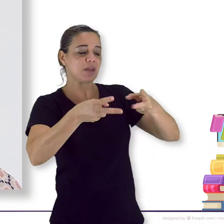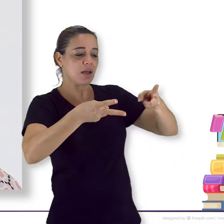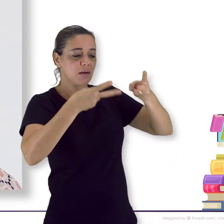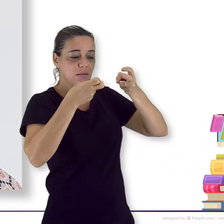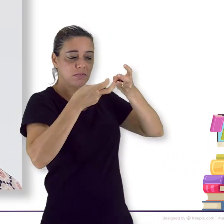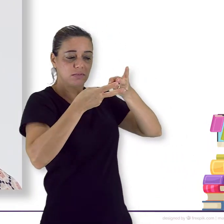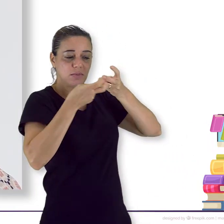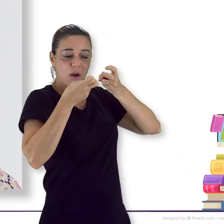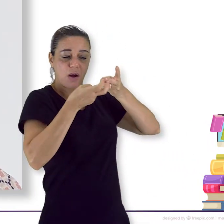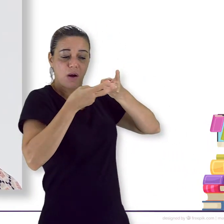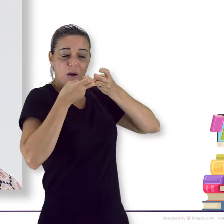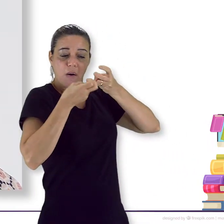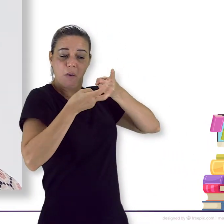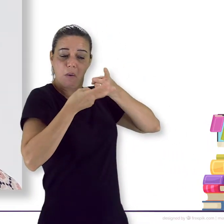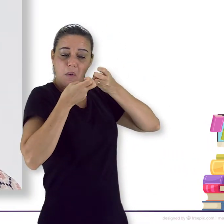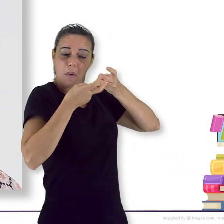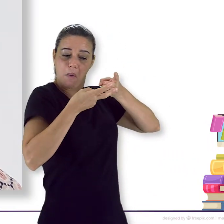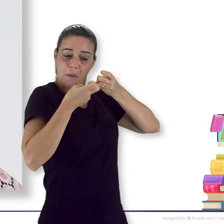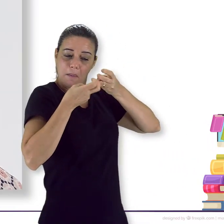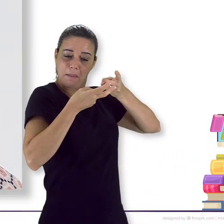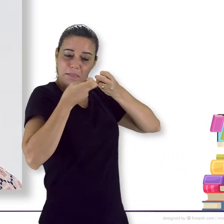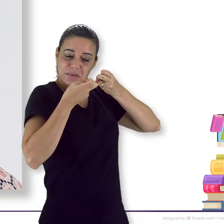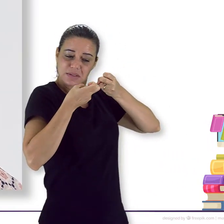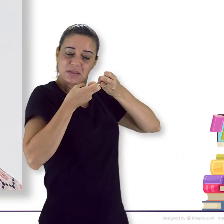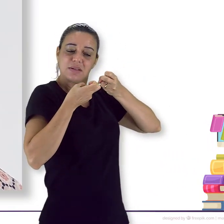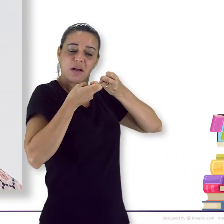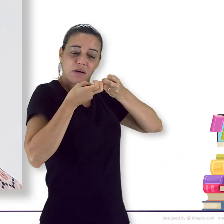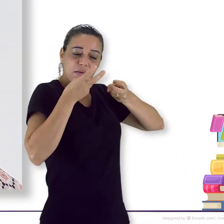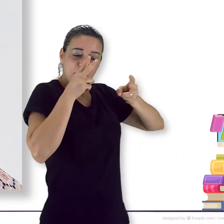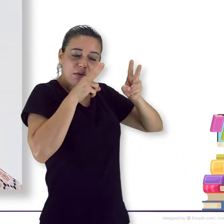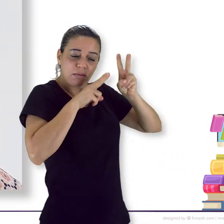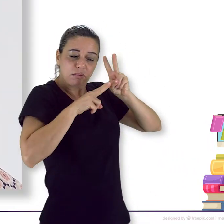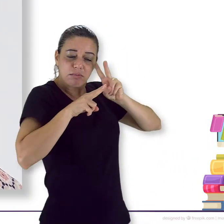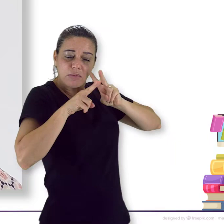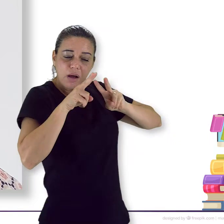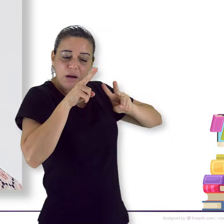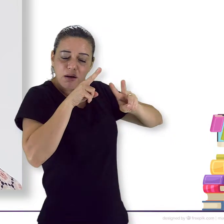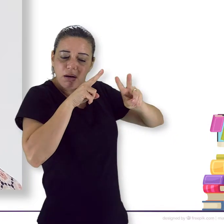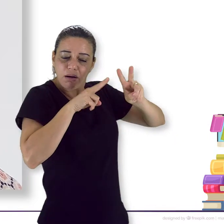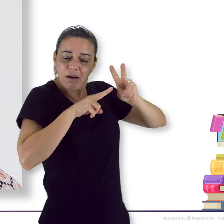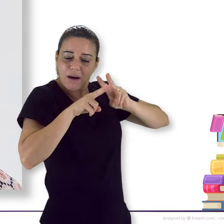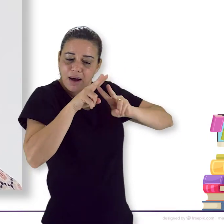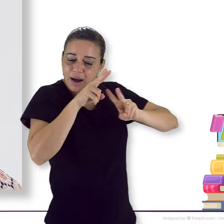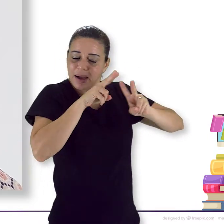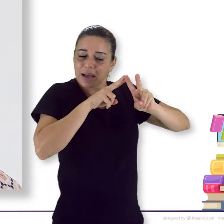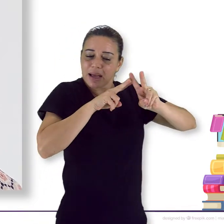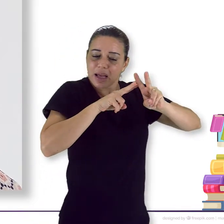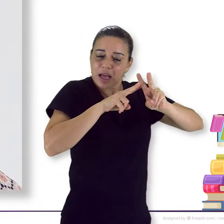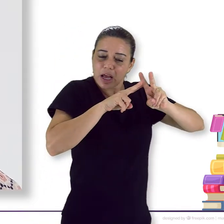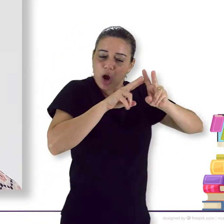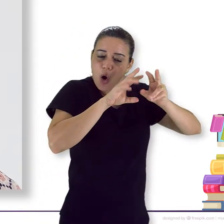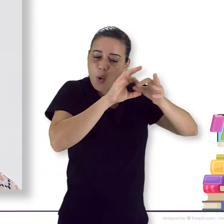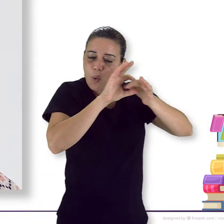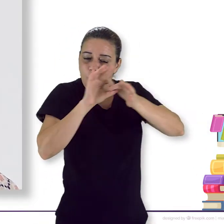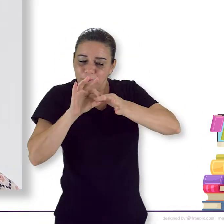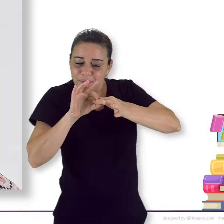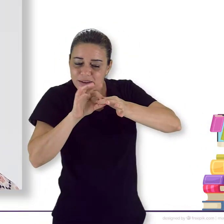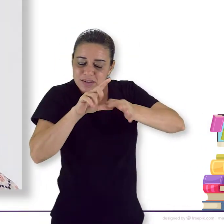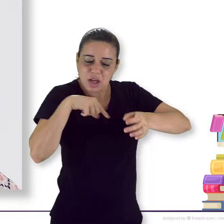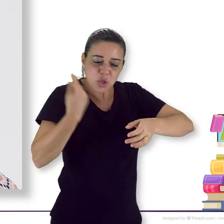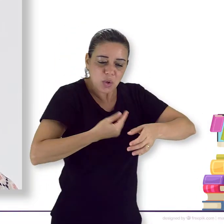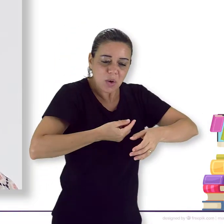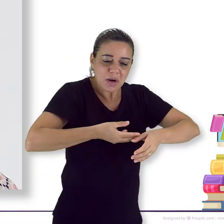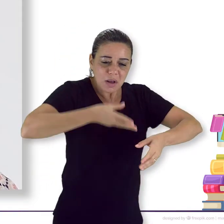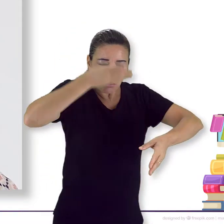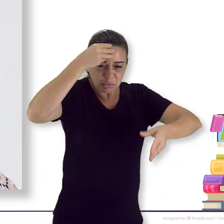observar, né, levar em consideração o meio e o contexto do nosso momento de ensino, que está